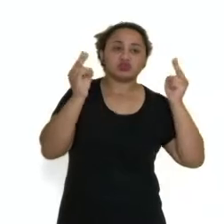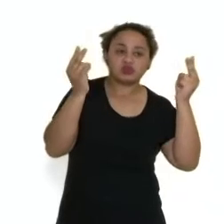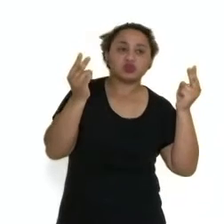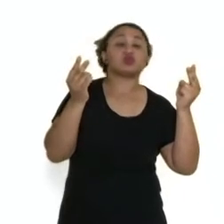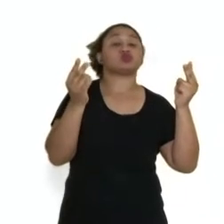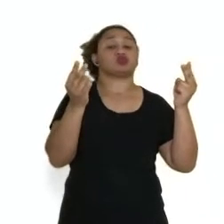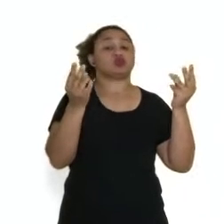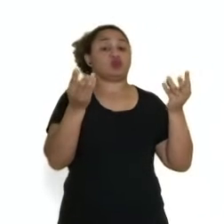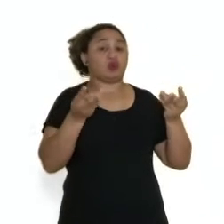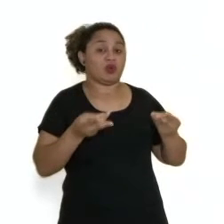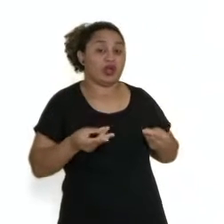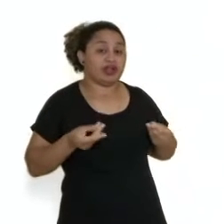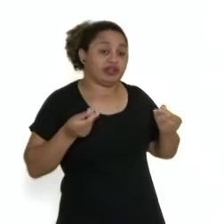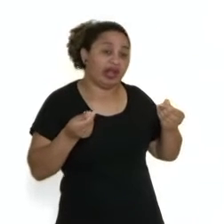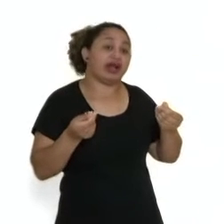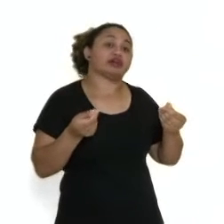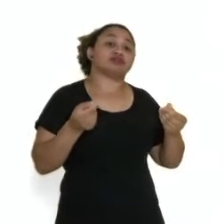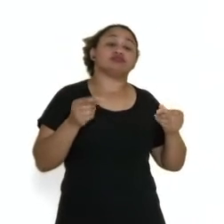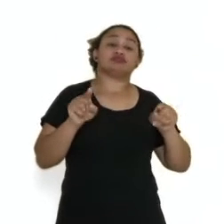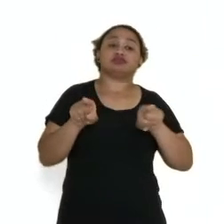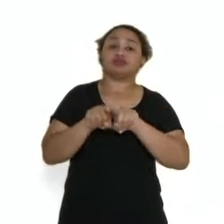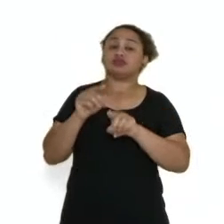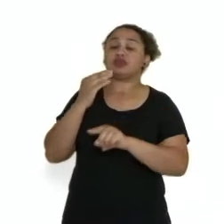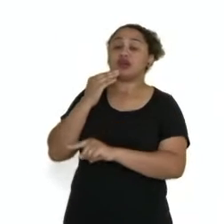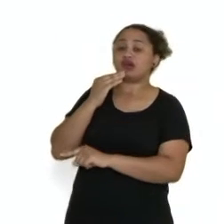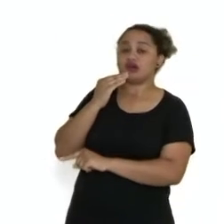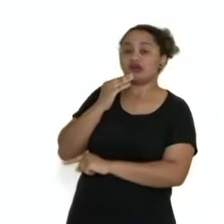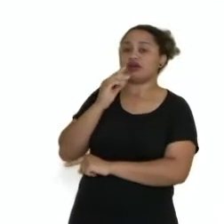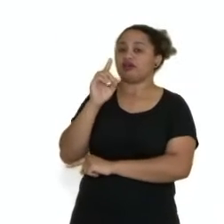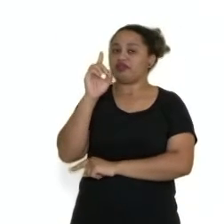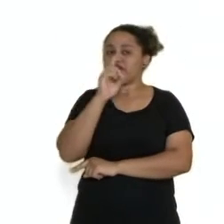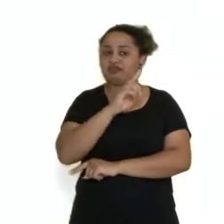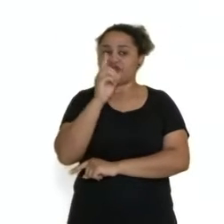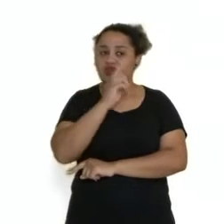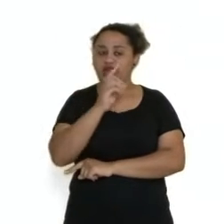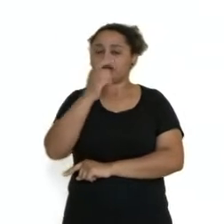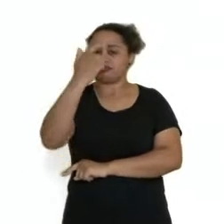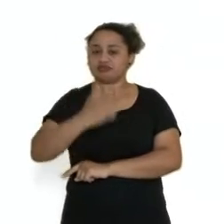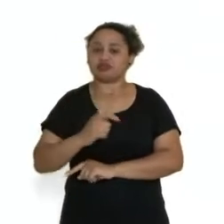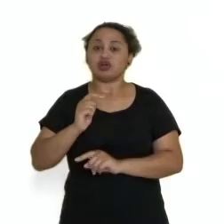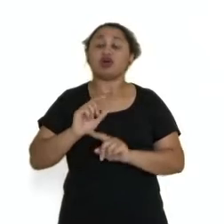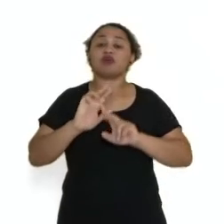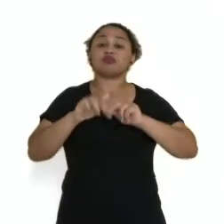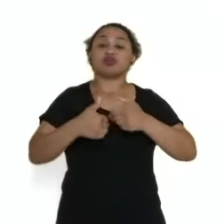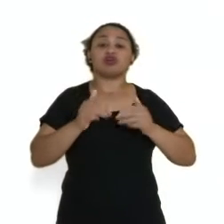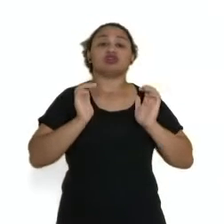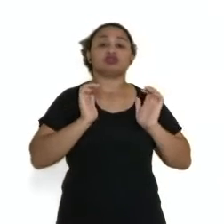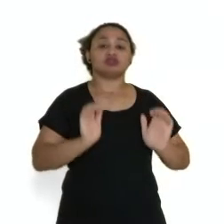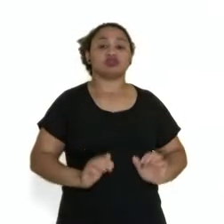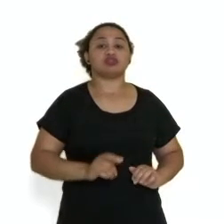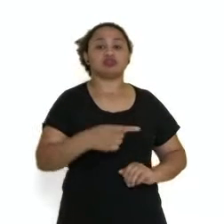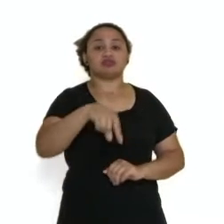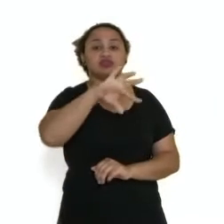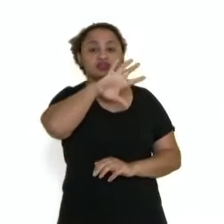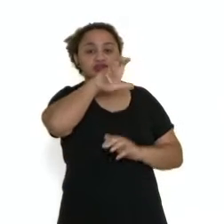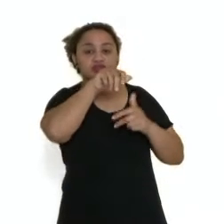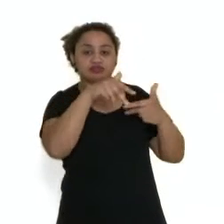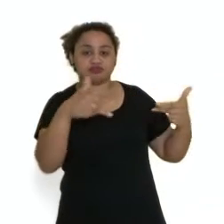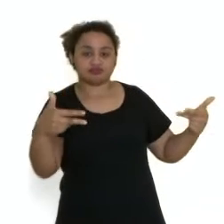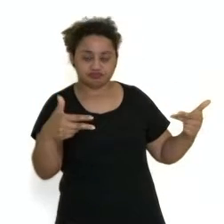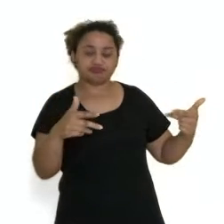virtudes, qualidades, defeitos do caráter do homem através do comportamento dos